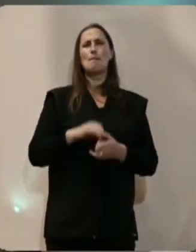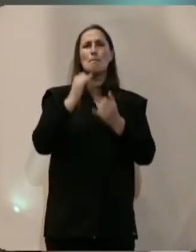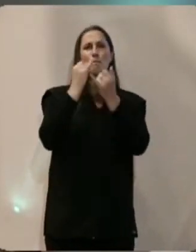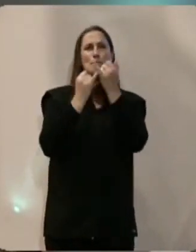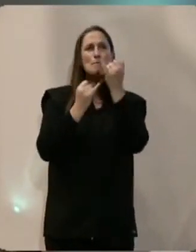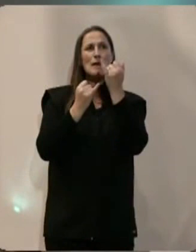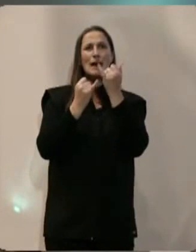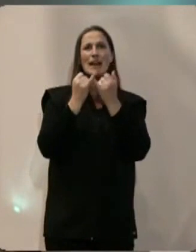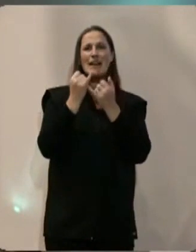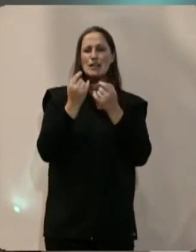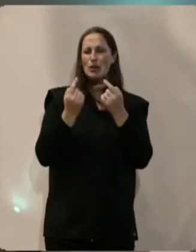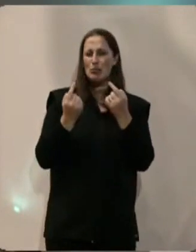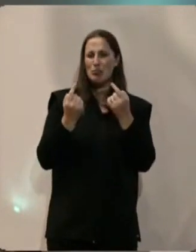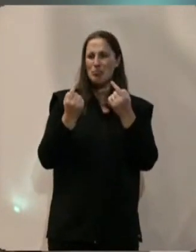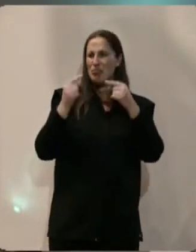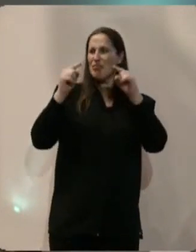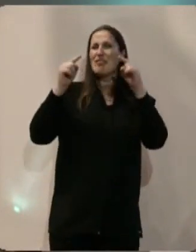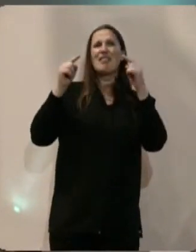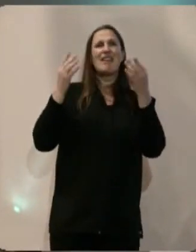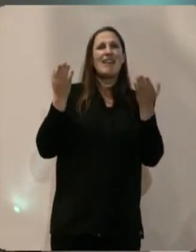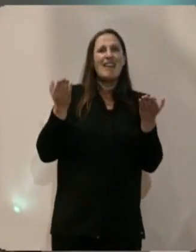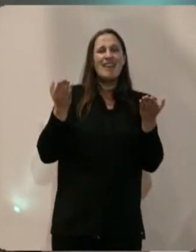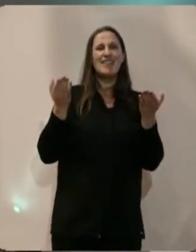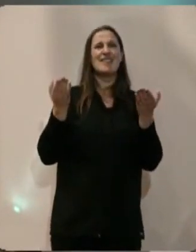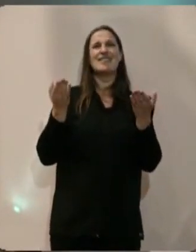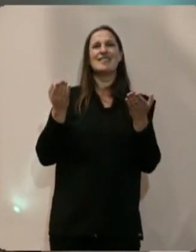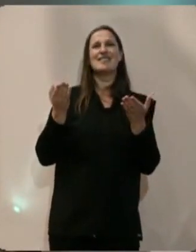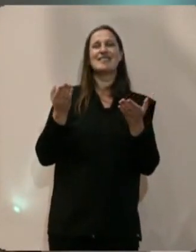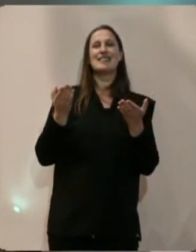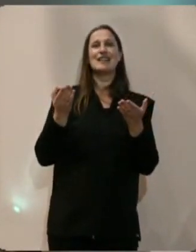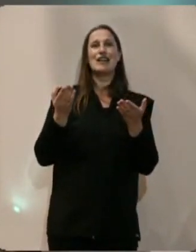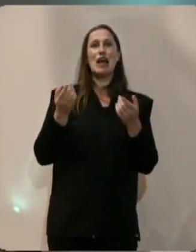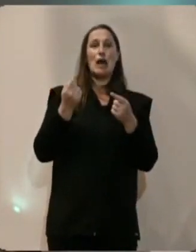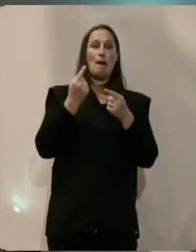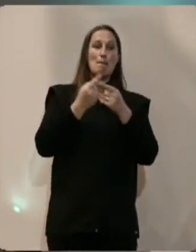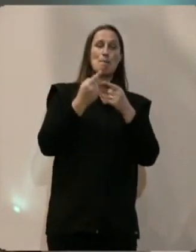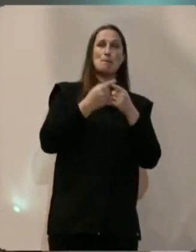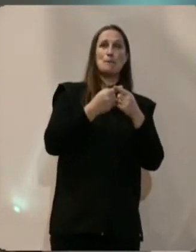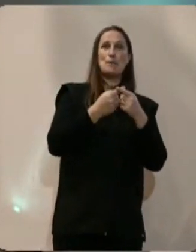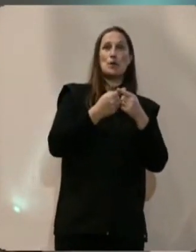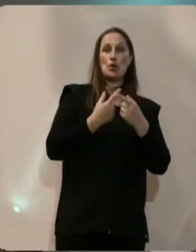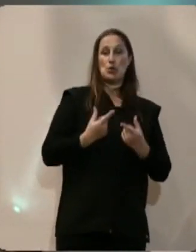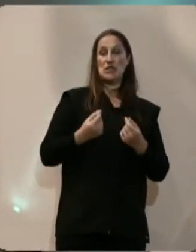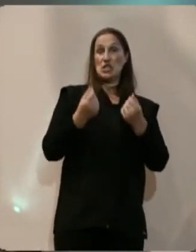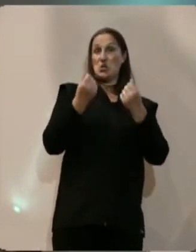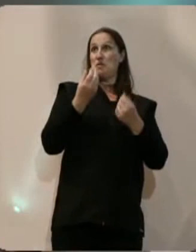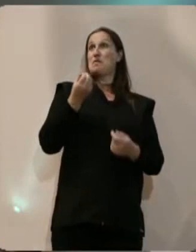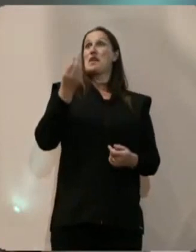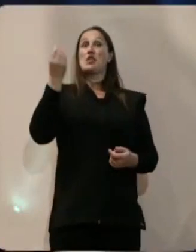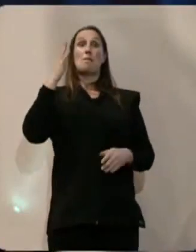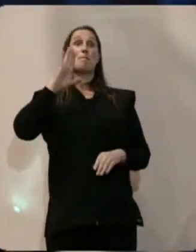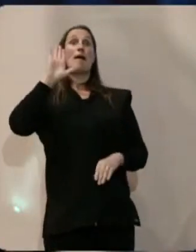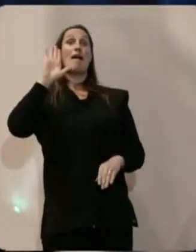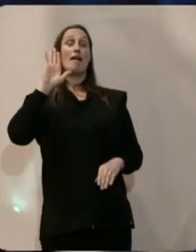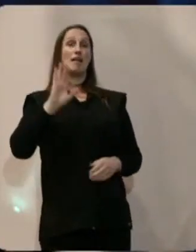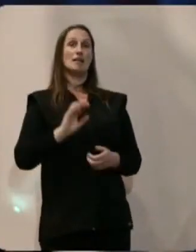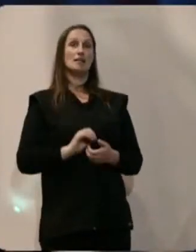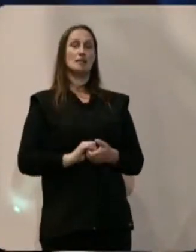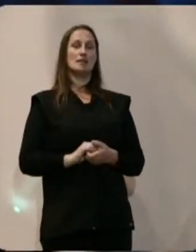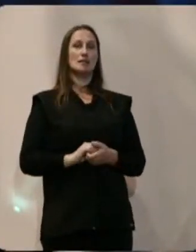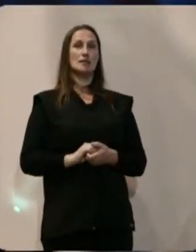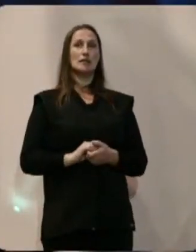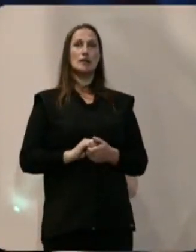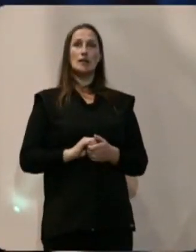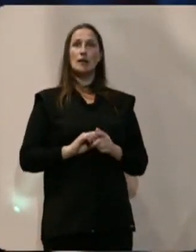Parece até contraditório. Alguém diria assim: porque os ricos viajaram mais. Talvez. Mas